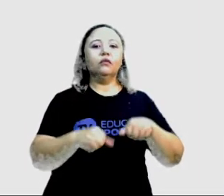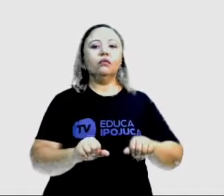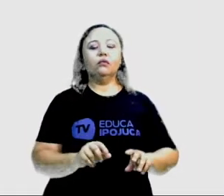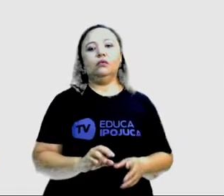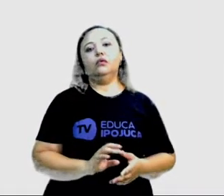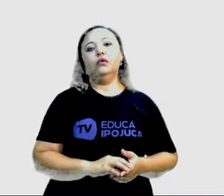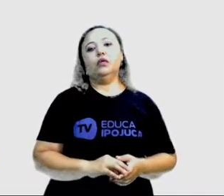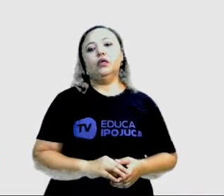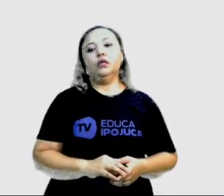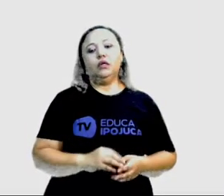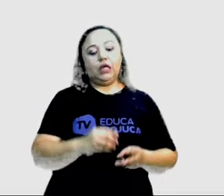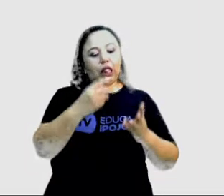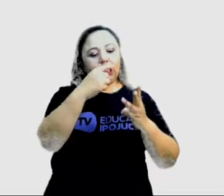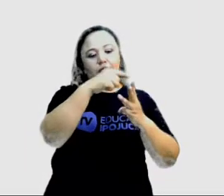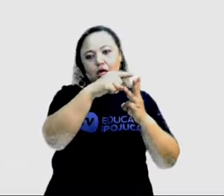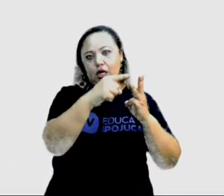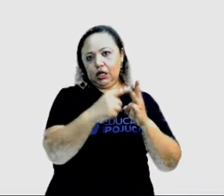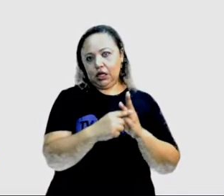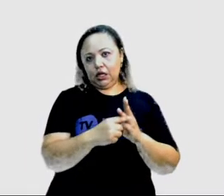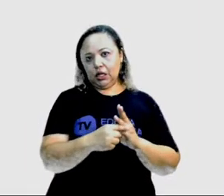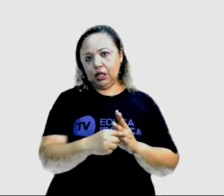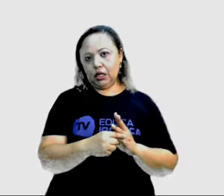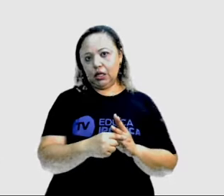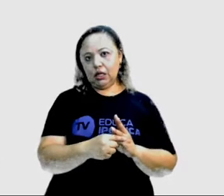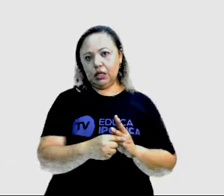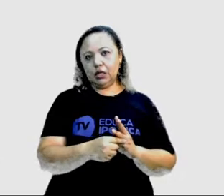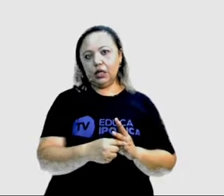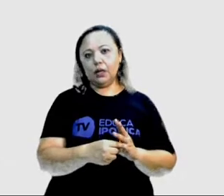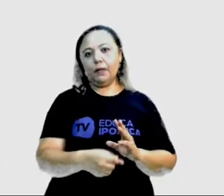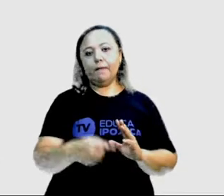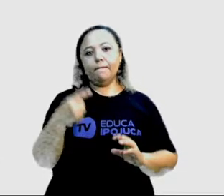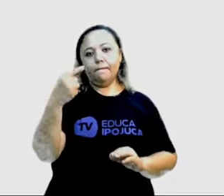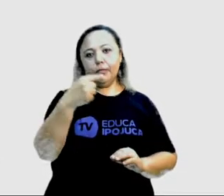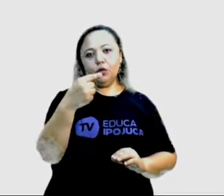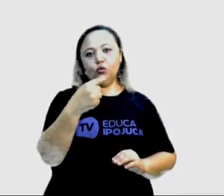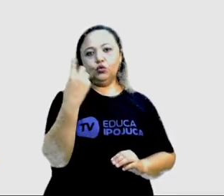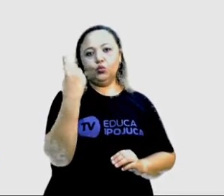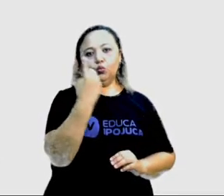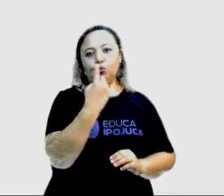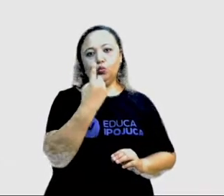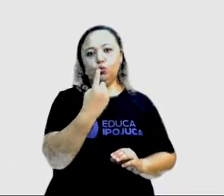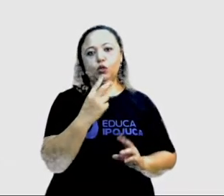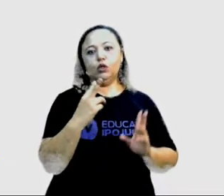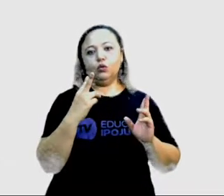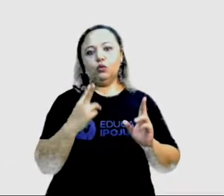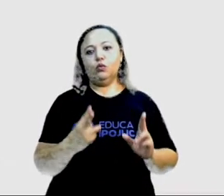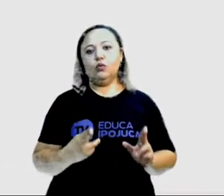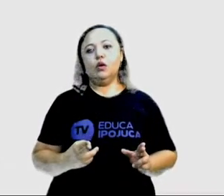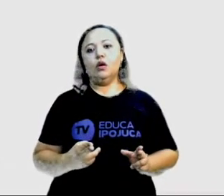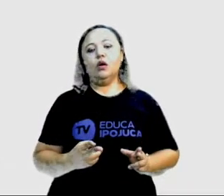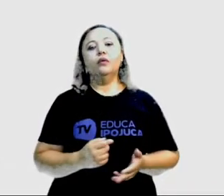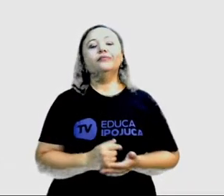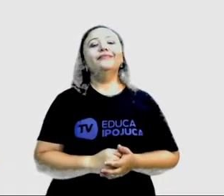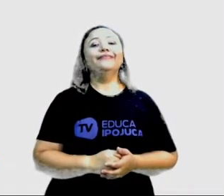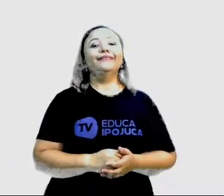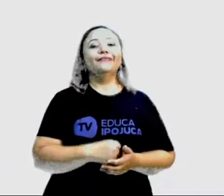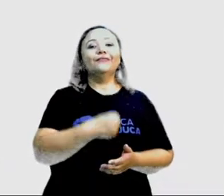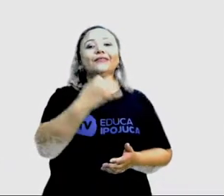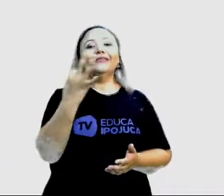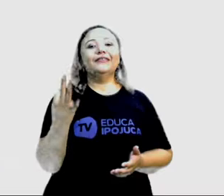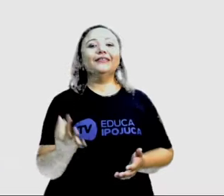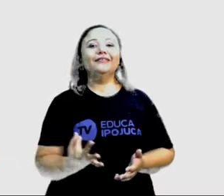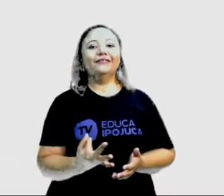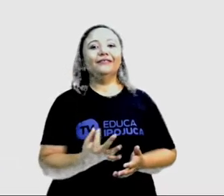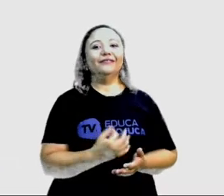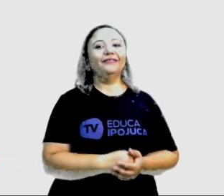aí, 3 menos 1 é igual a quanto, pessoal? Quem é que acerta? Eu